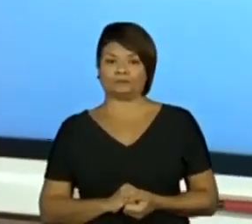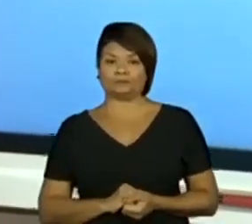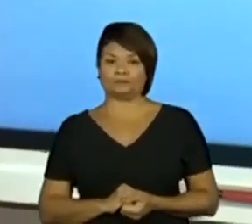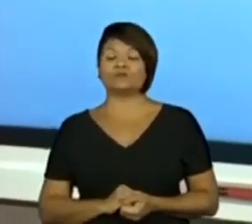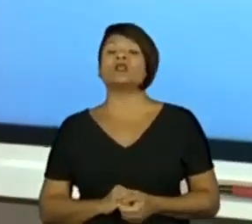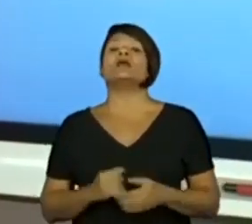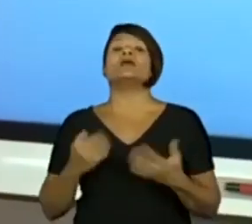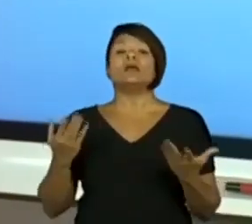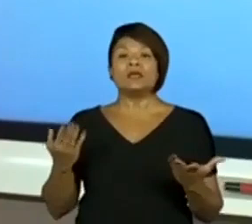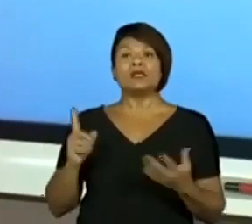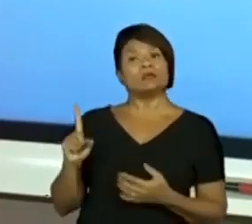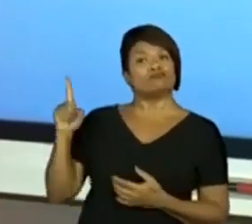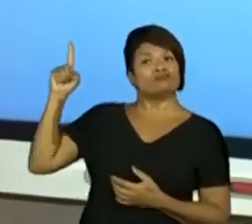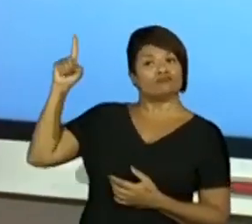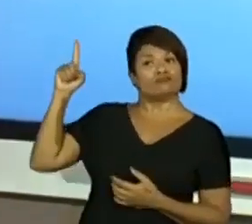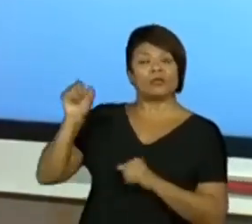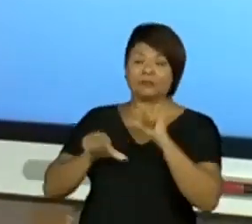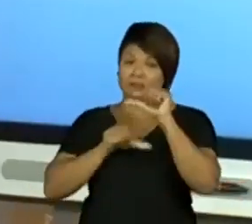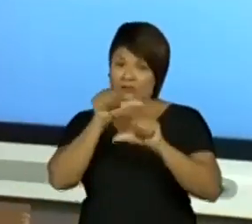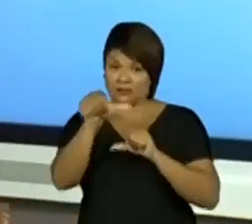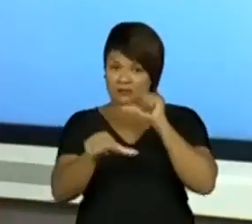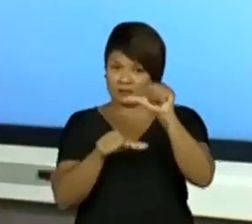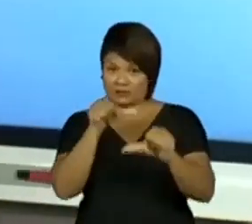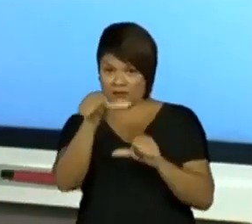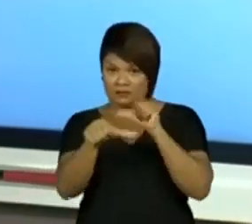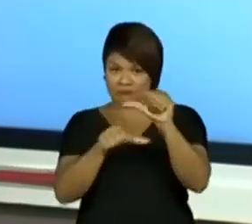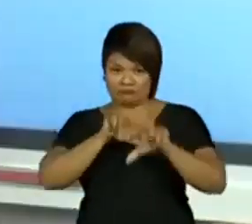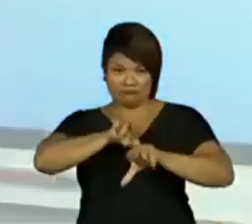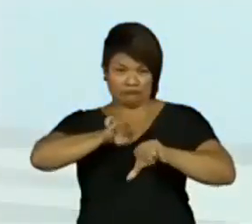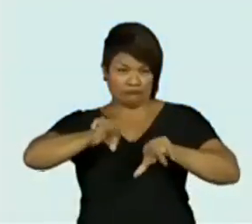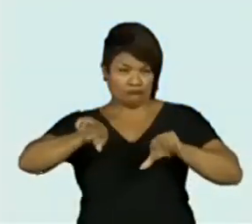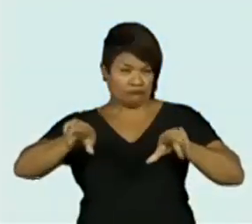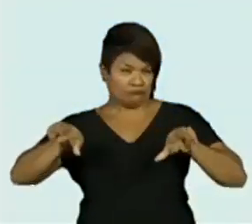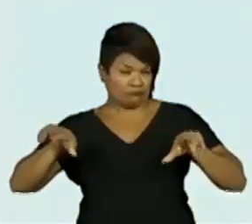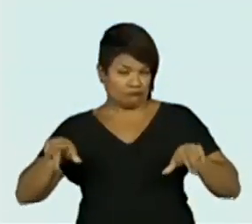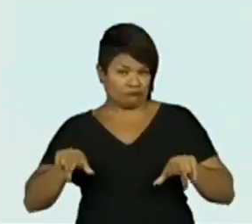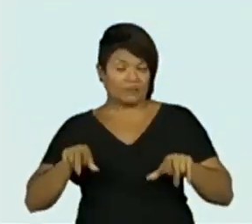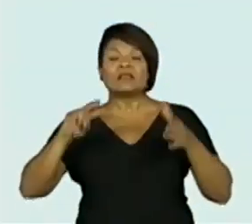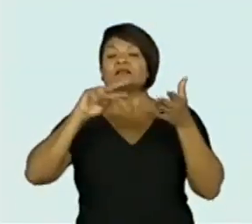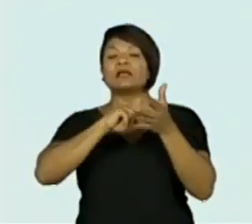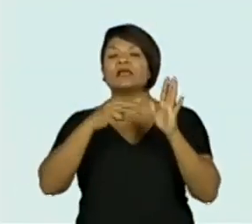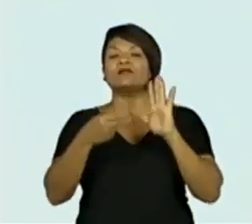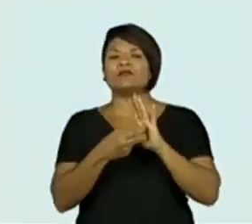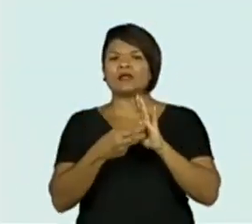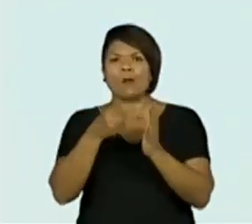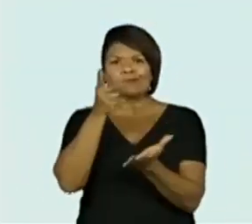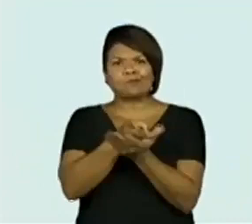E transformações são mudanças.